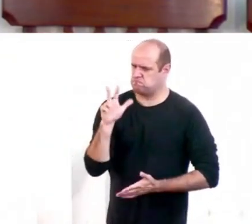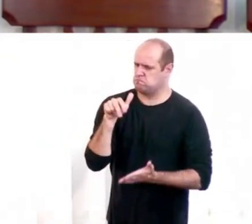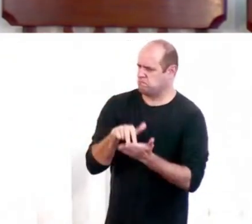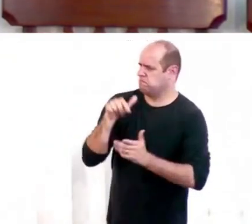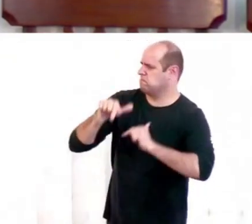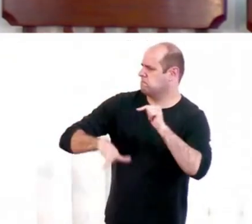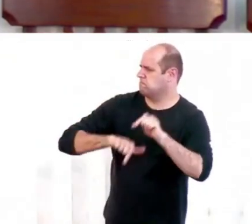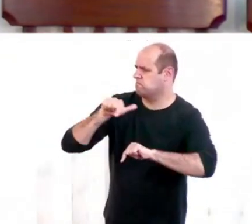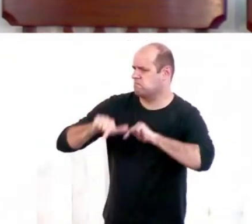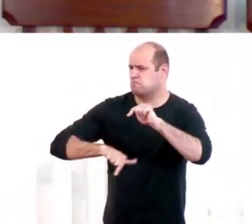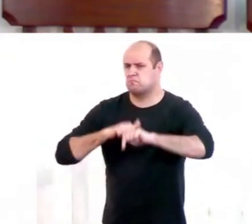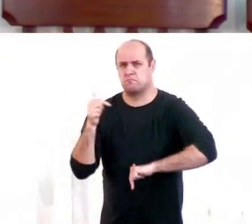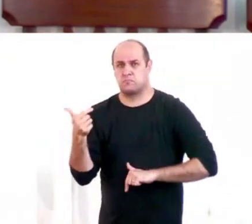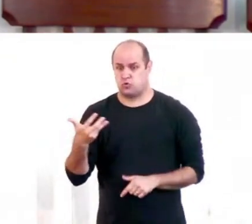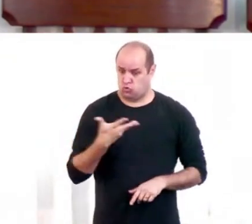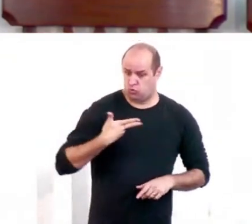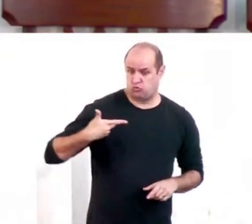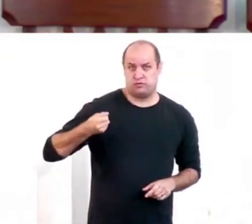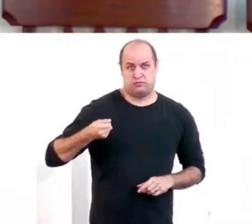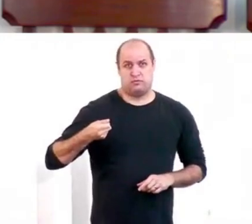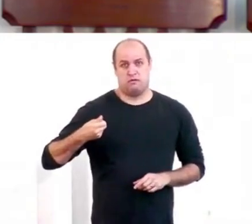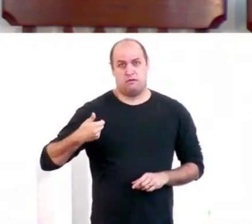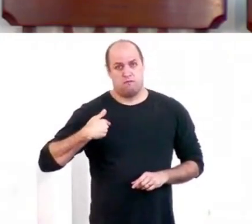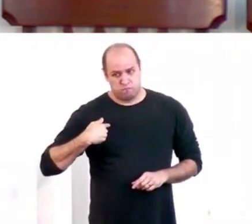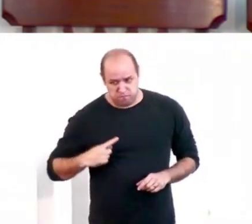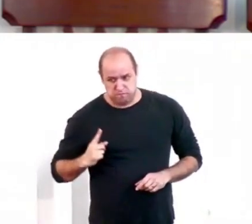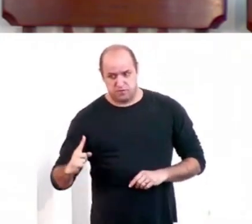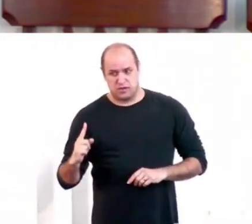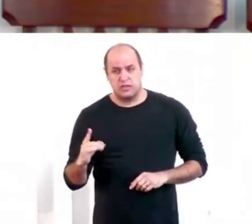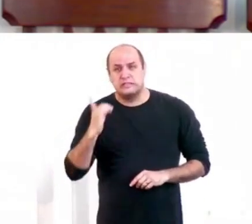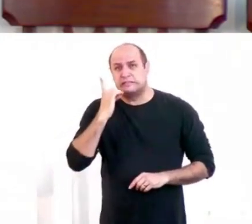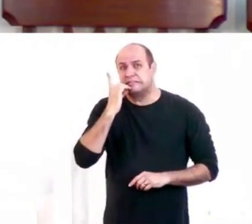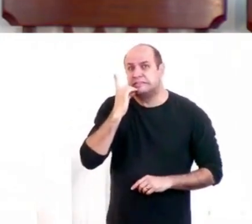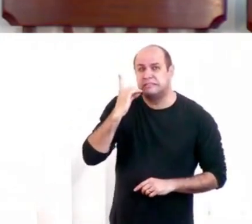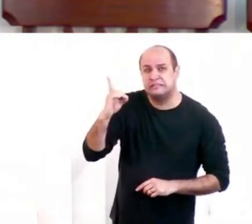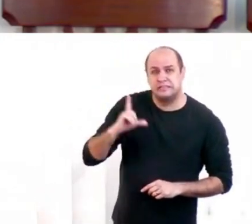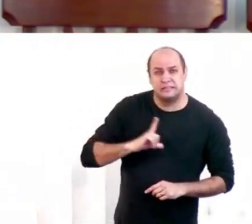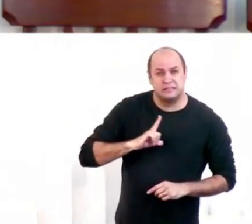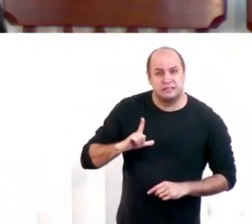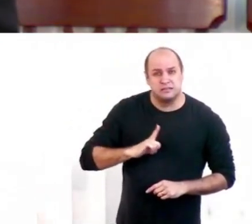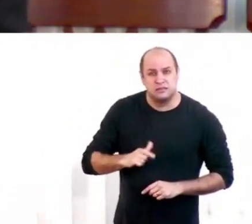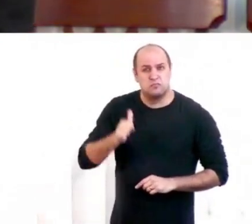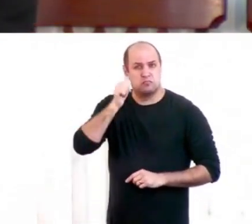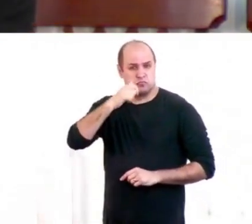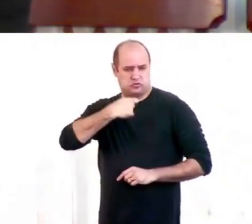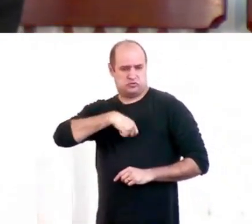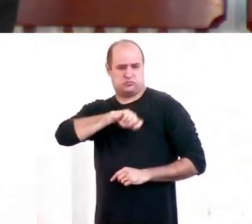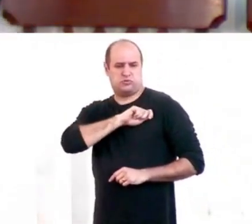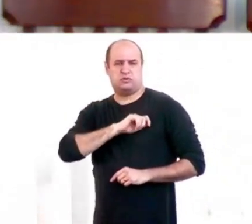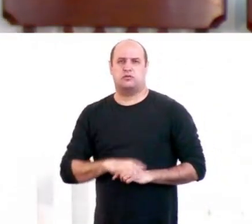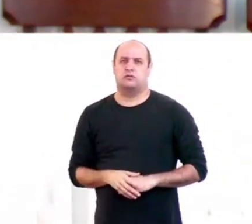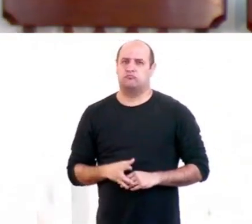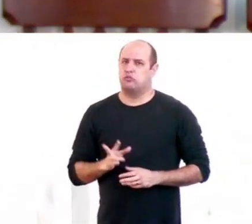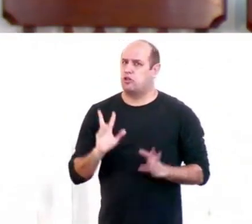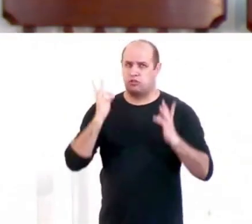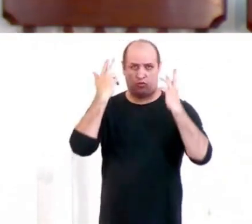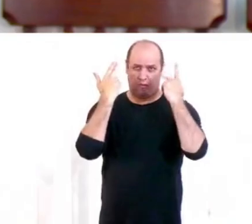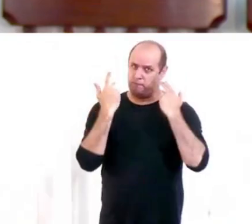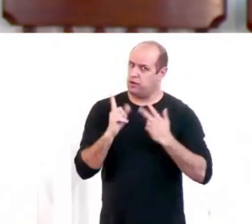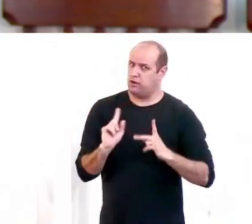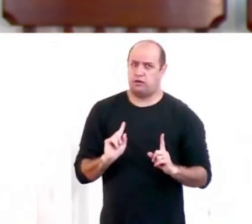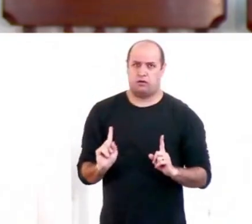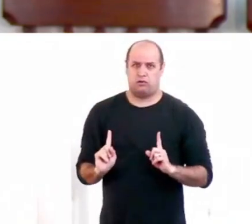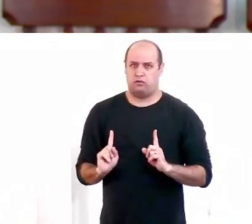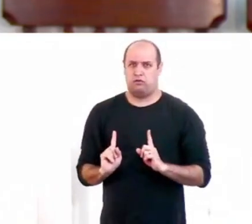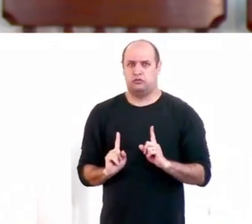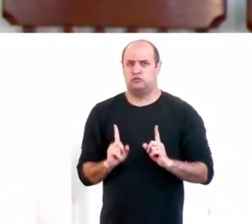uma obra, me chamou para pregar, e naquele dia havia uma espanhola, porque não é normal ter espanhóis